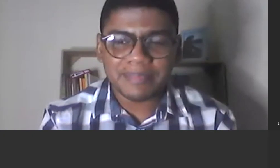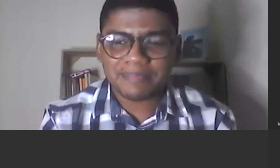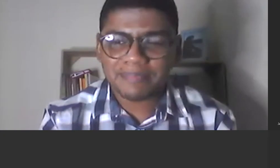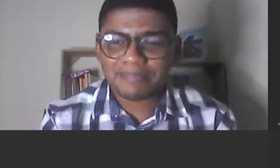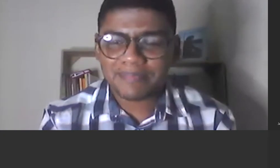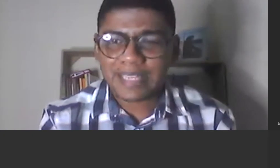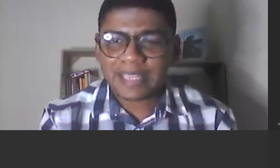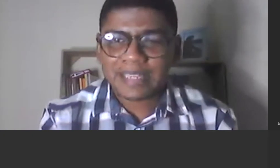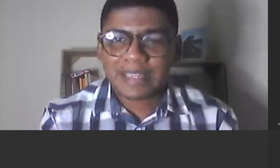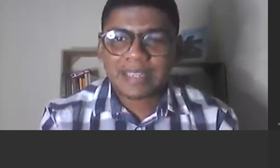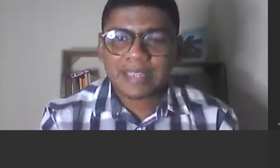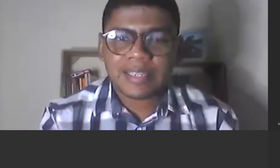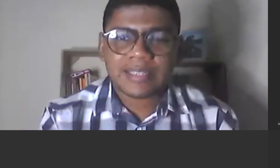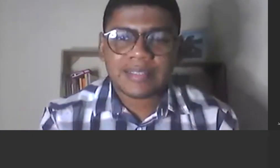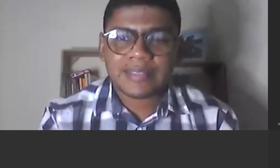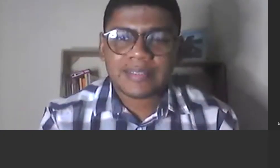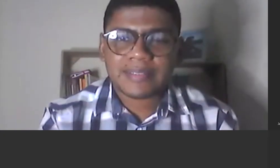Poxa vida.